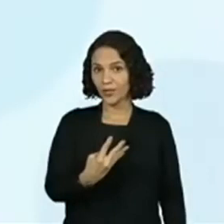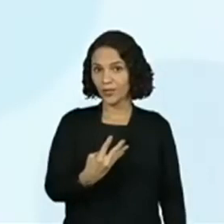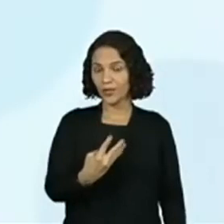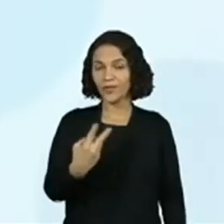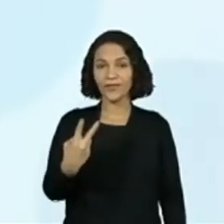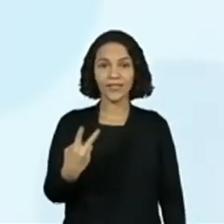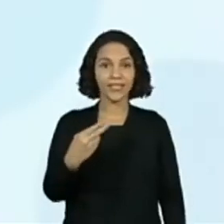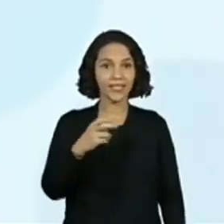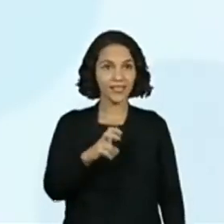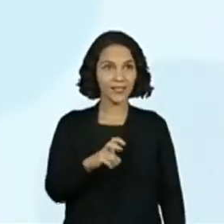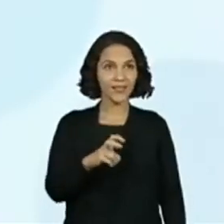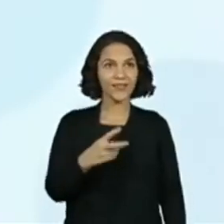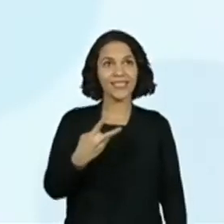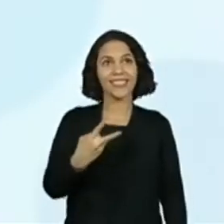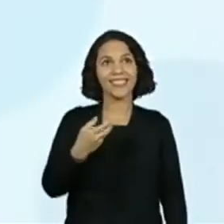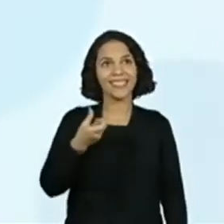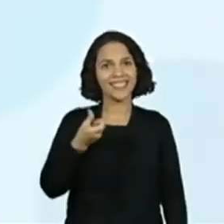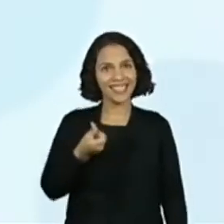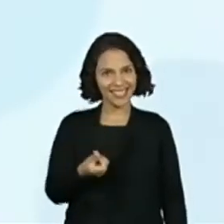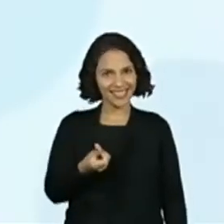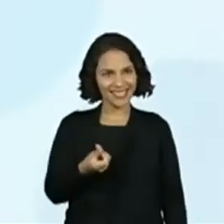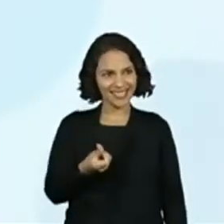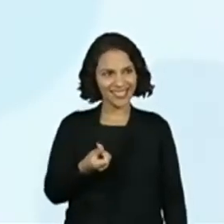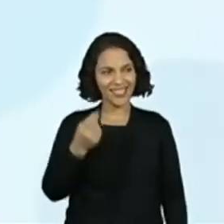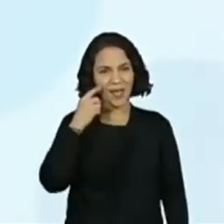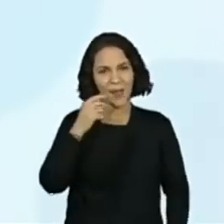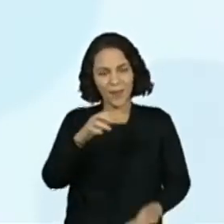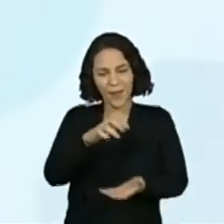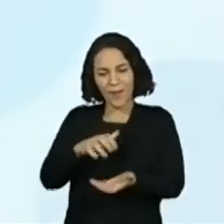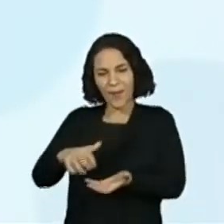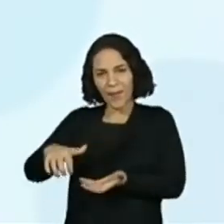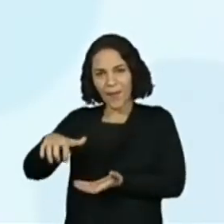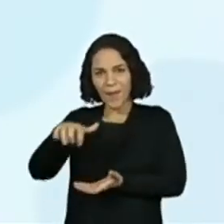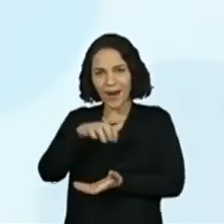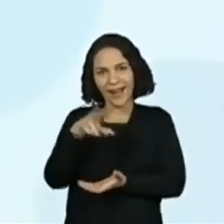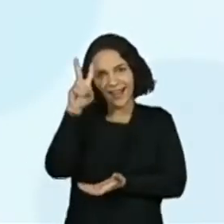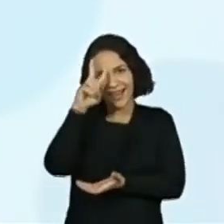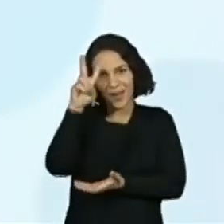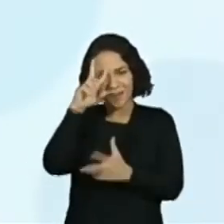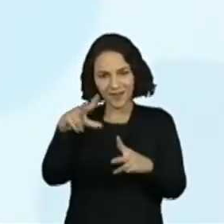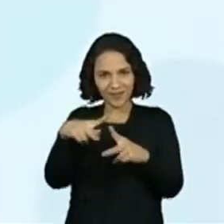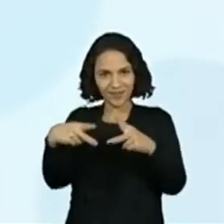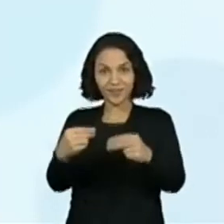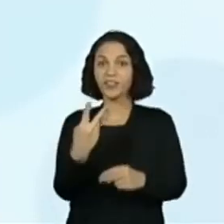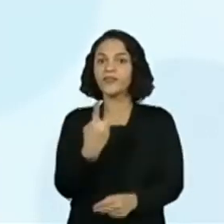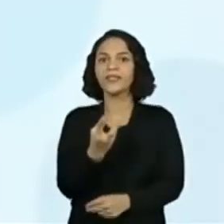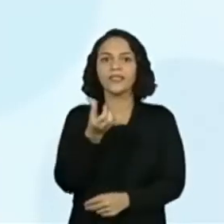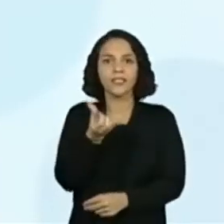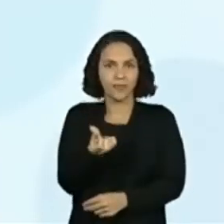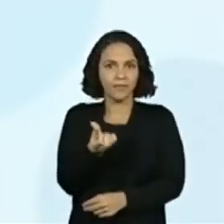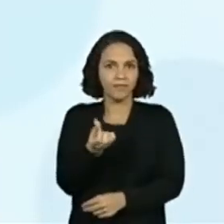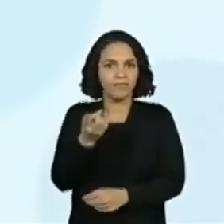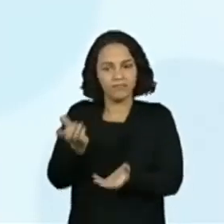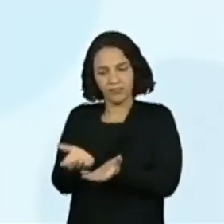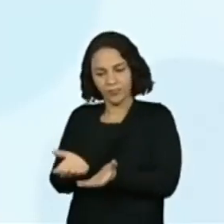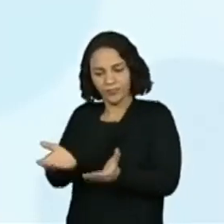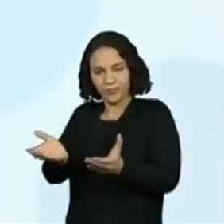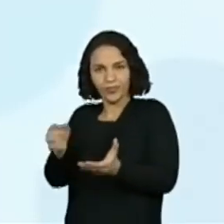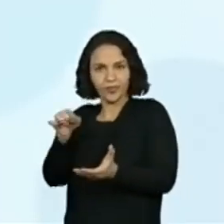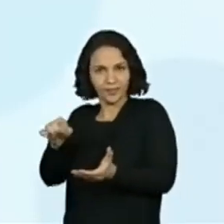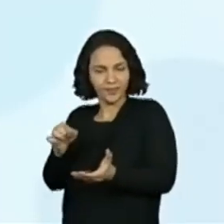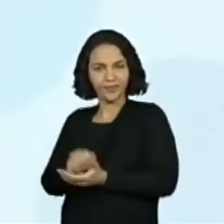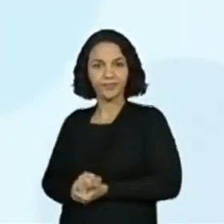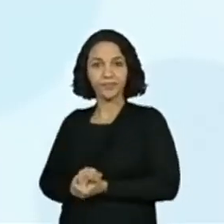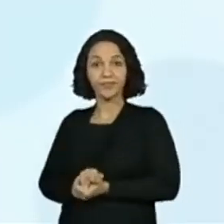24, 25, 26 lembrancinhas. Exatamente. Temos, olha, aí uma bandeja com 26 lembrancinhas.